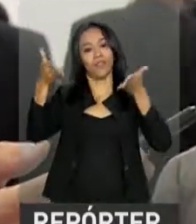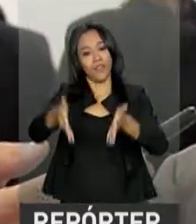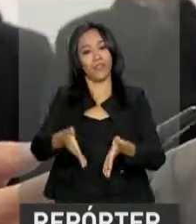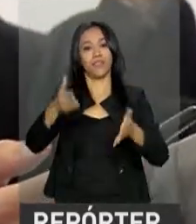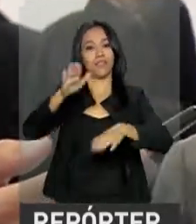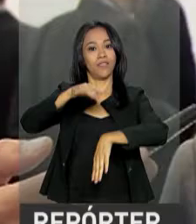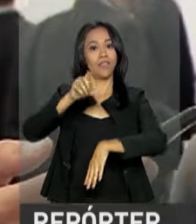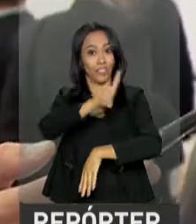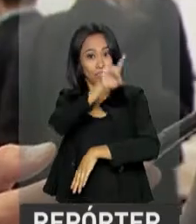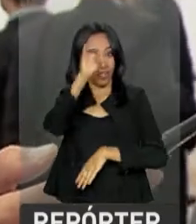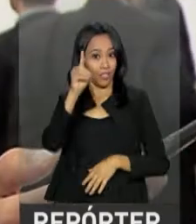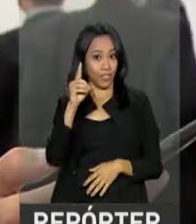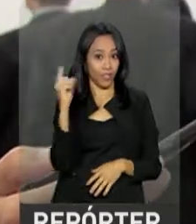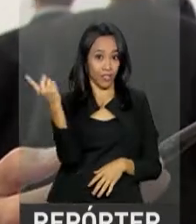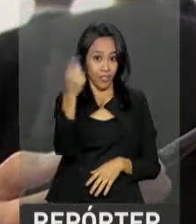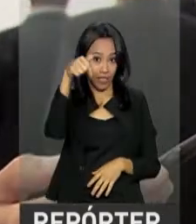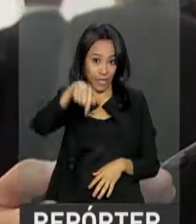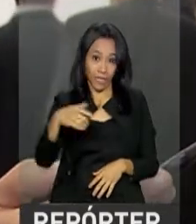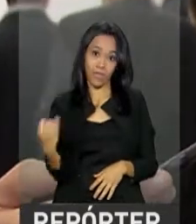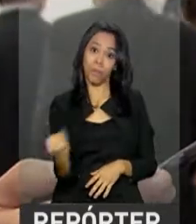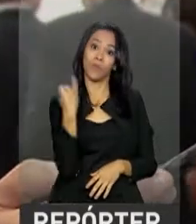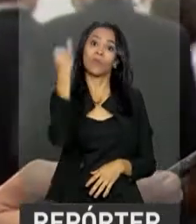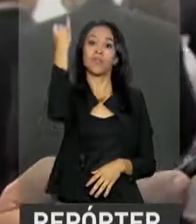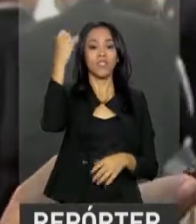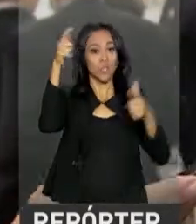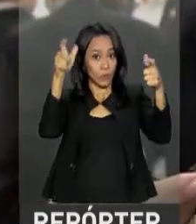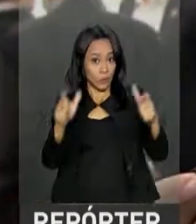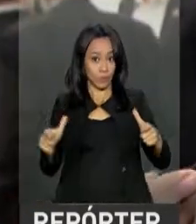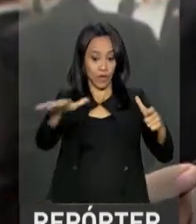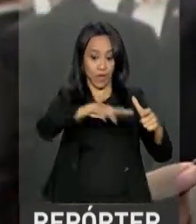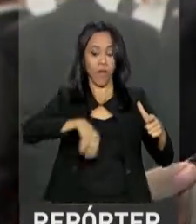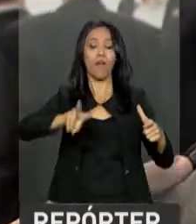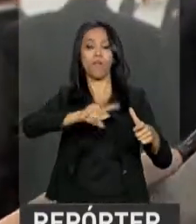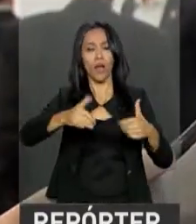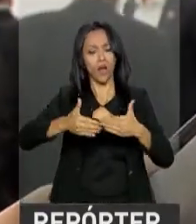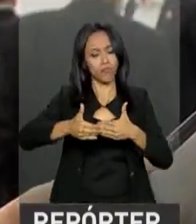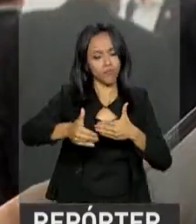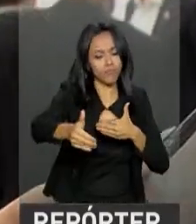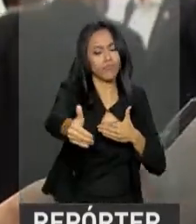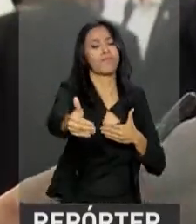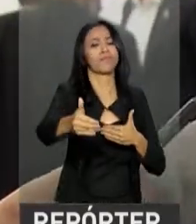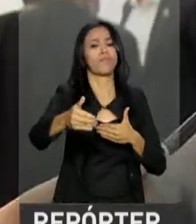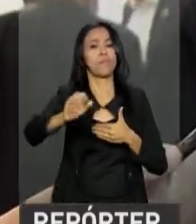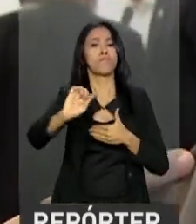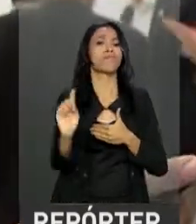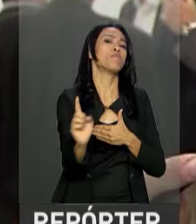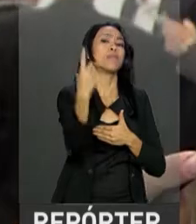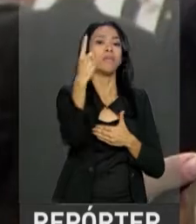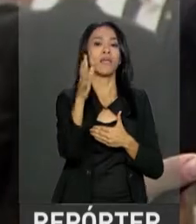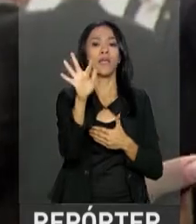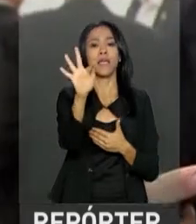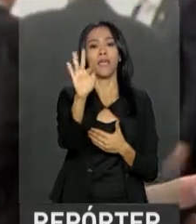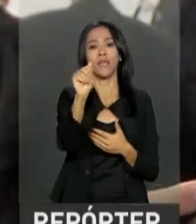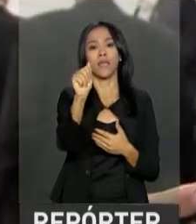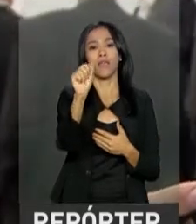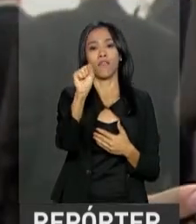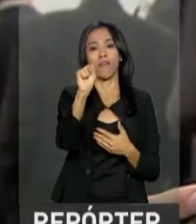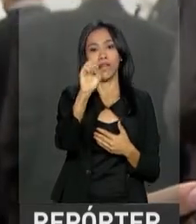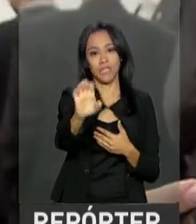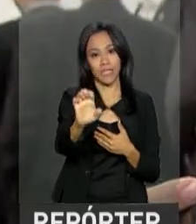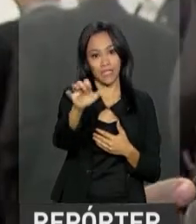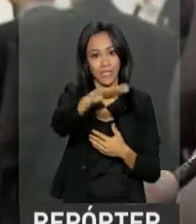importante aqui no cnpe aonde também em breve estaremos já funcionando na sua primeira fase o laboratório